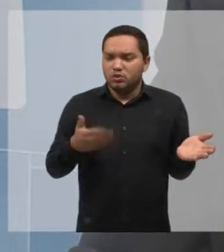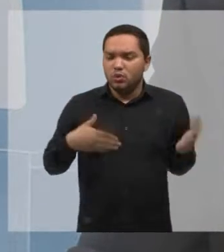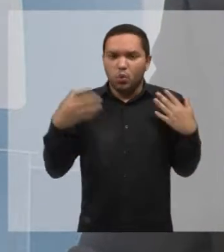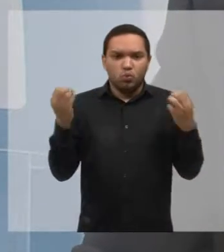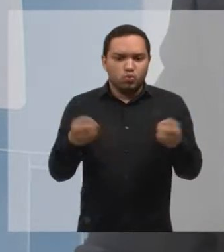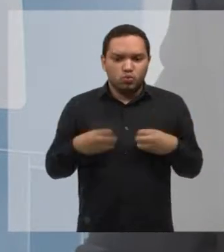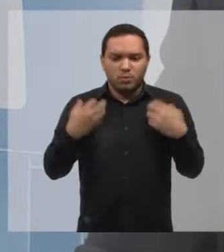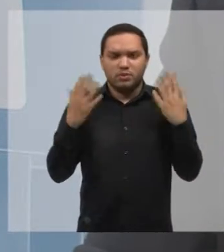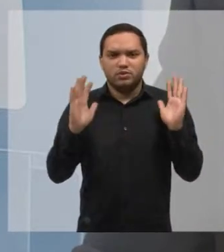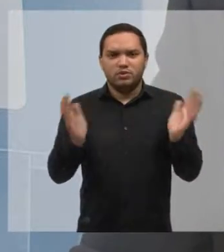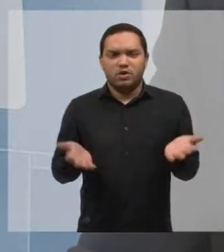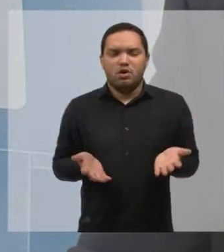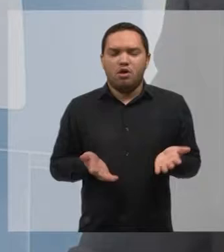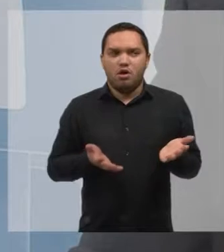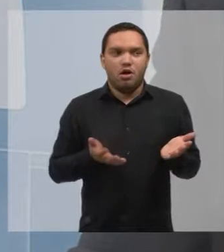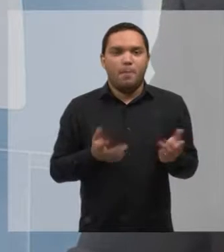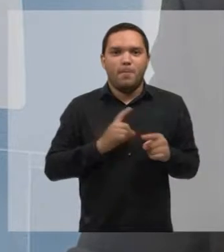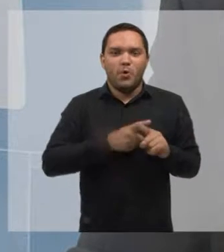que viesse